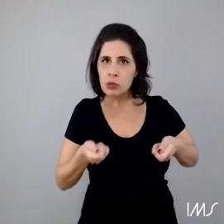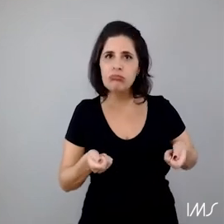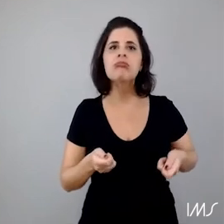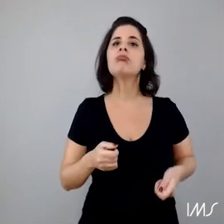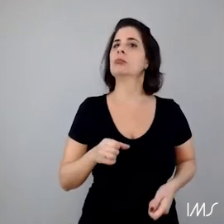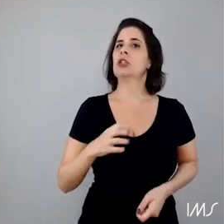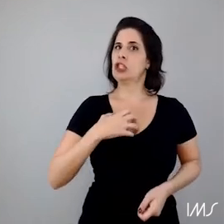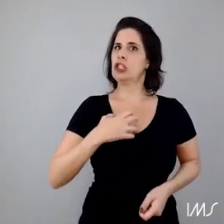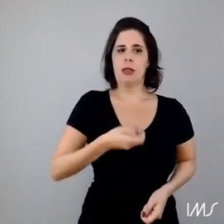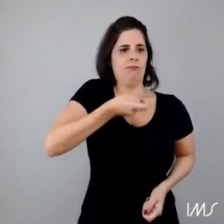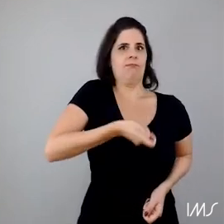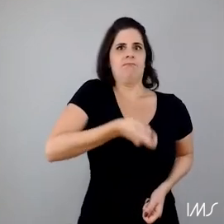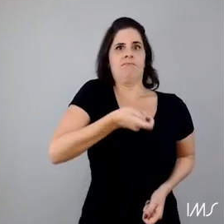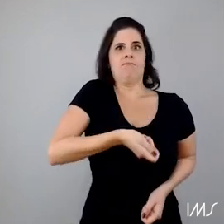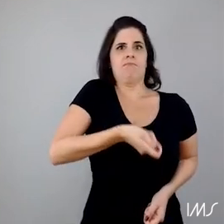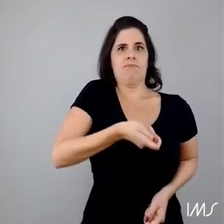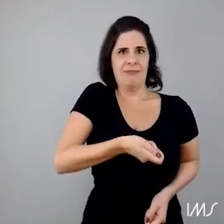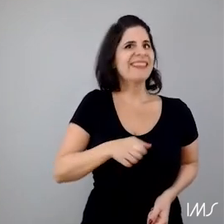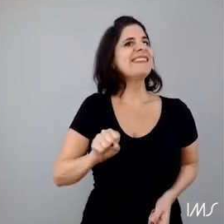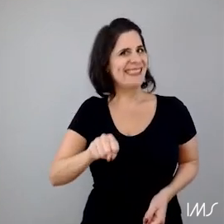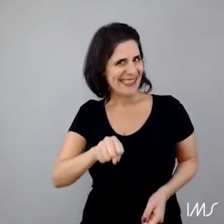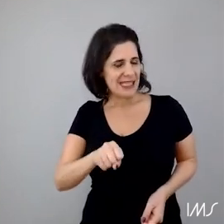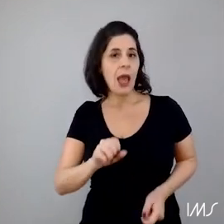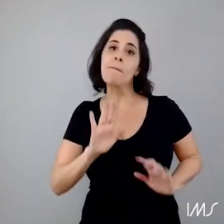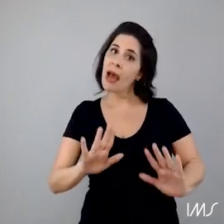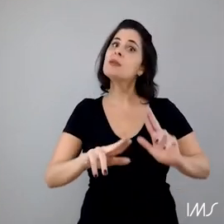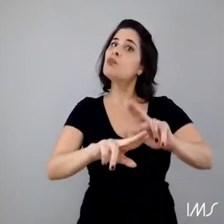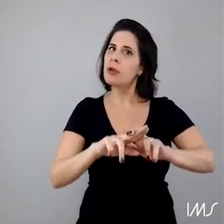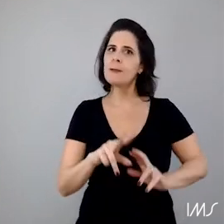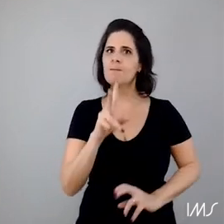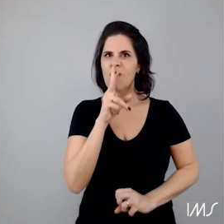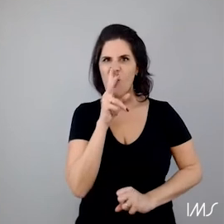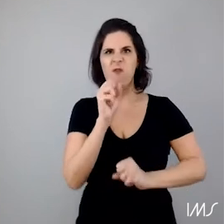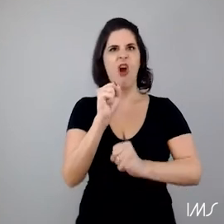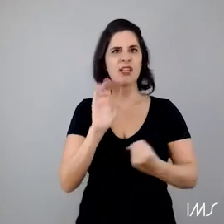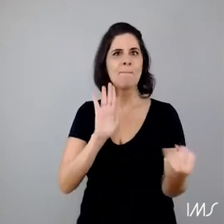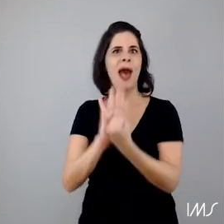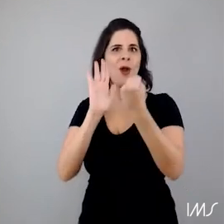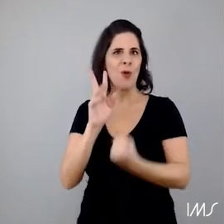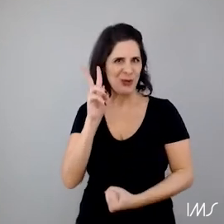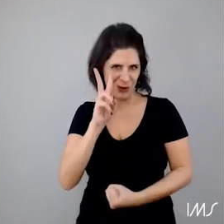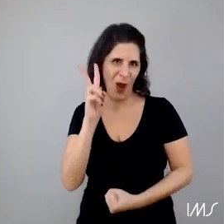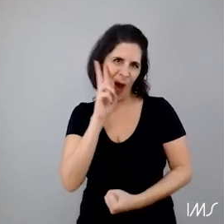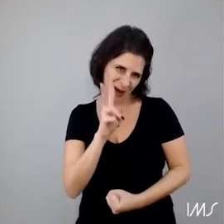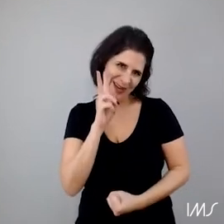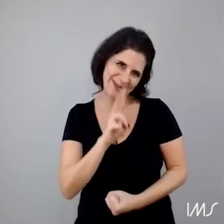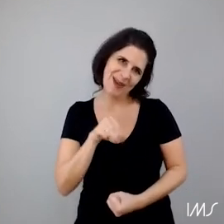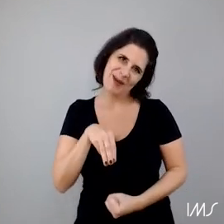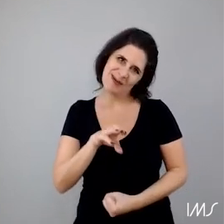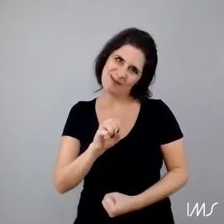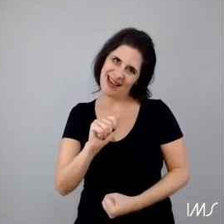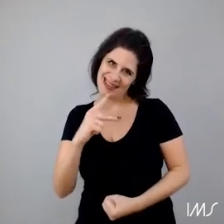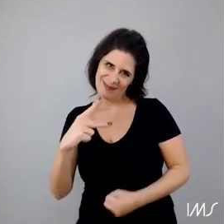história, né? Seja na arte brasileira, na arte latino-americana, seja no mundo,